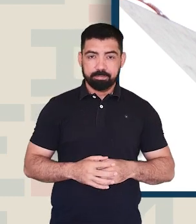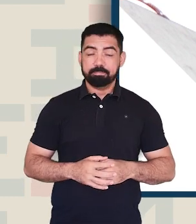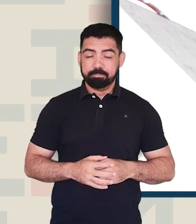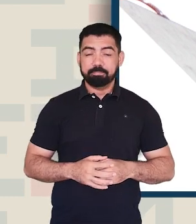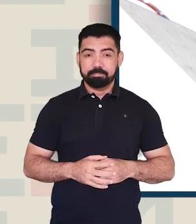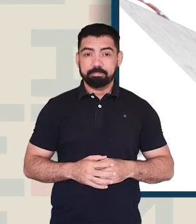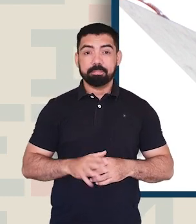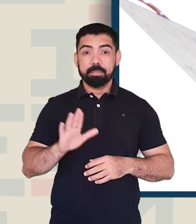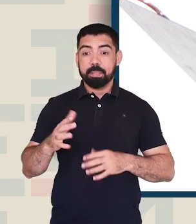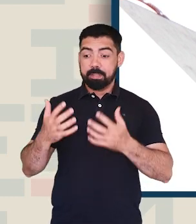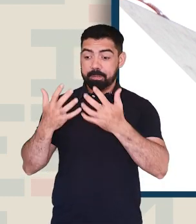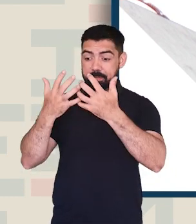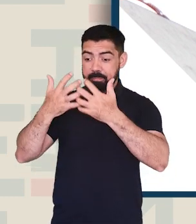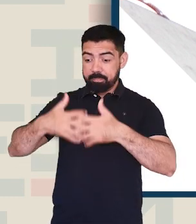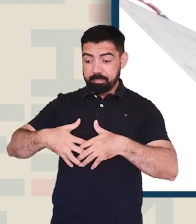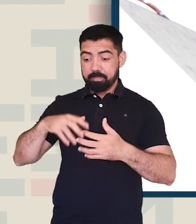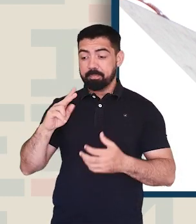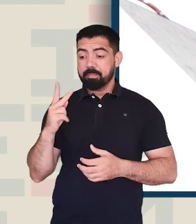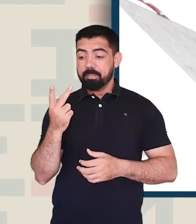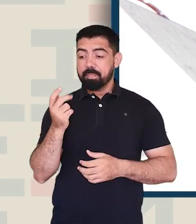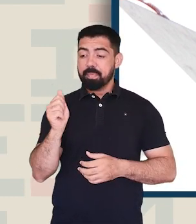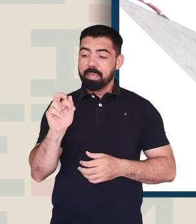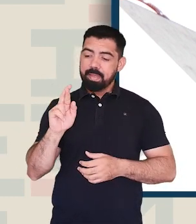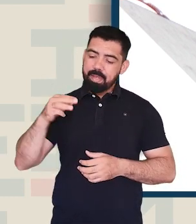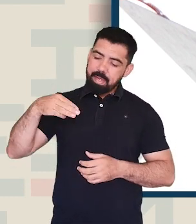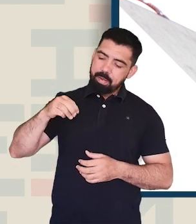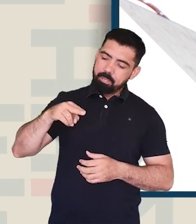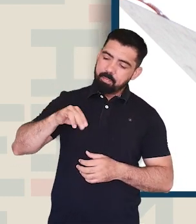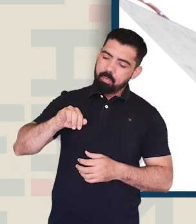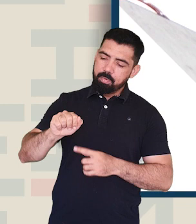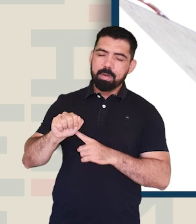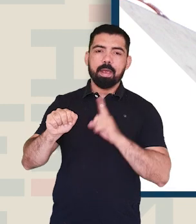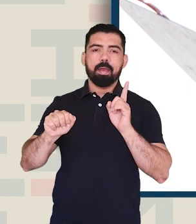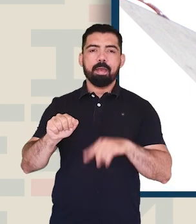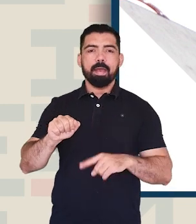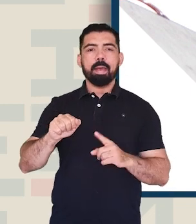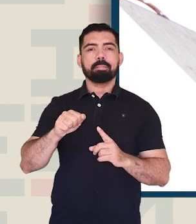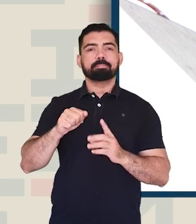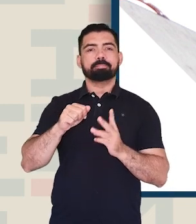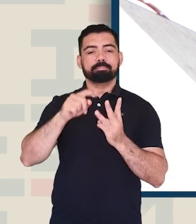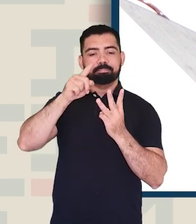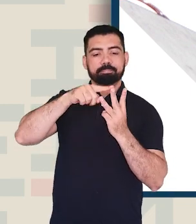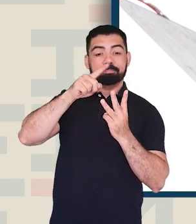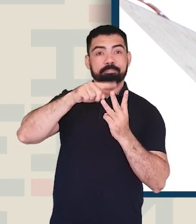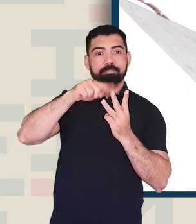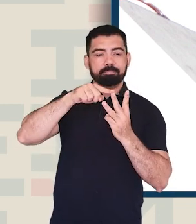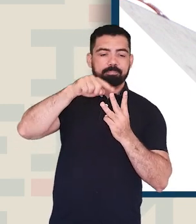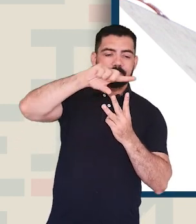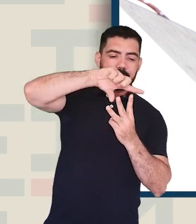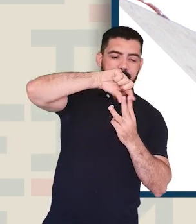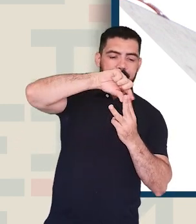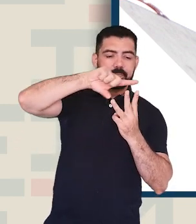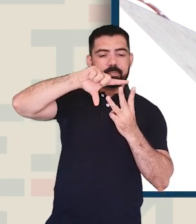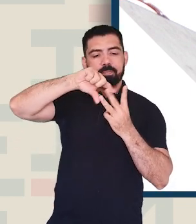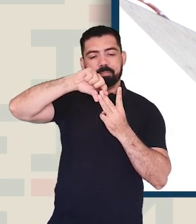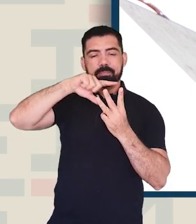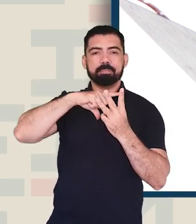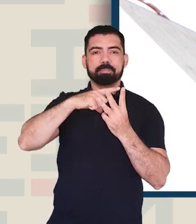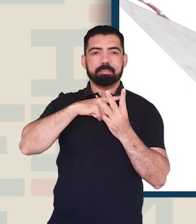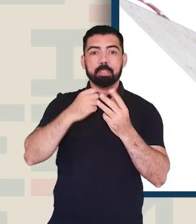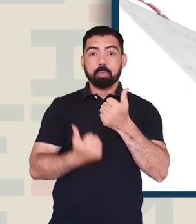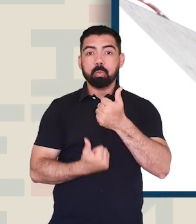Então, a harmonia seria o intermediário, ou seja, ela que dá a sustentação das melodias, e